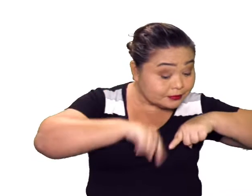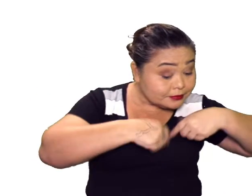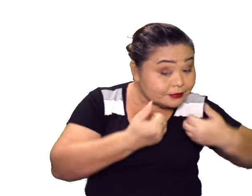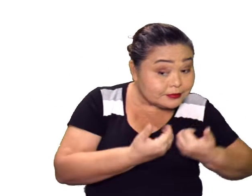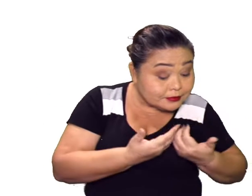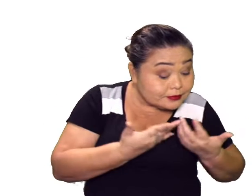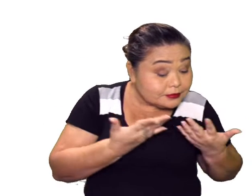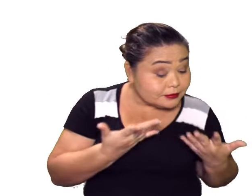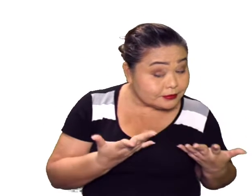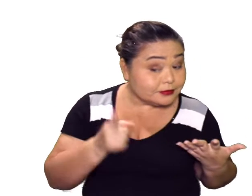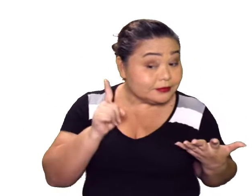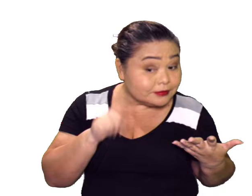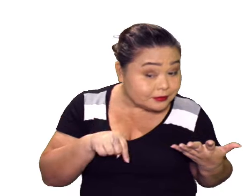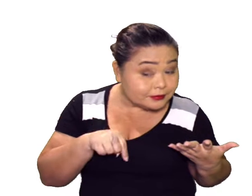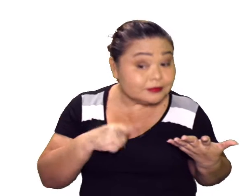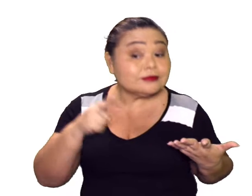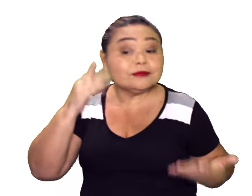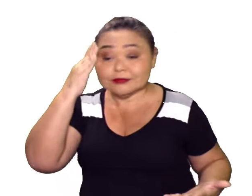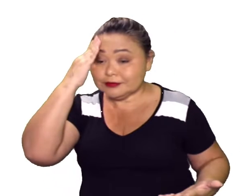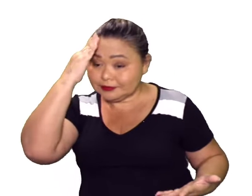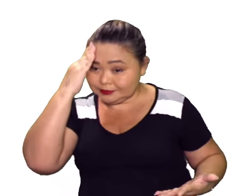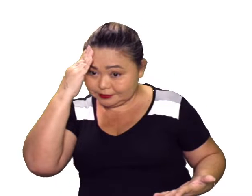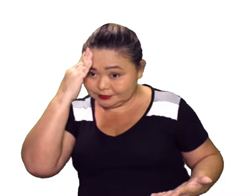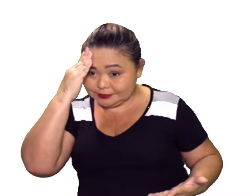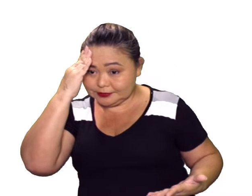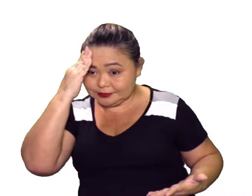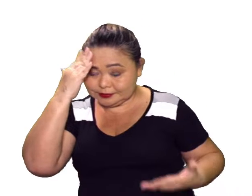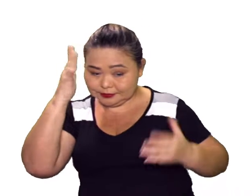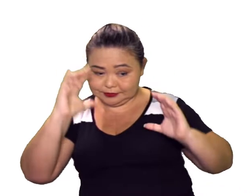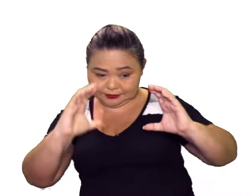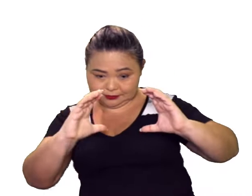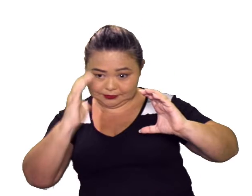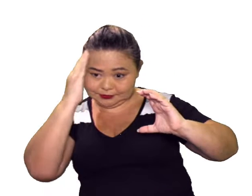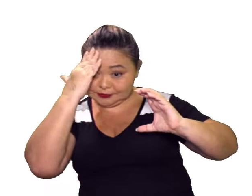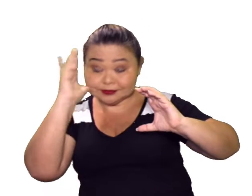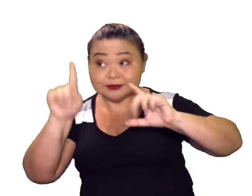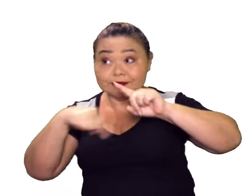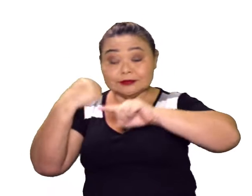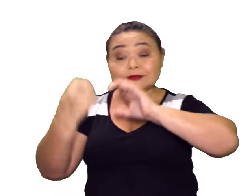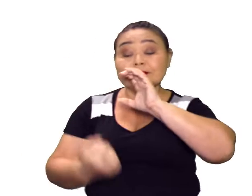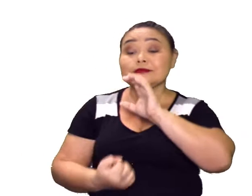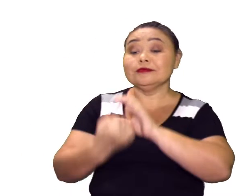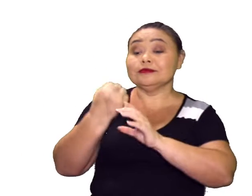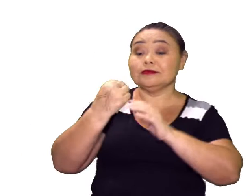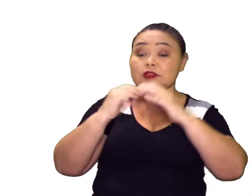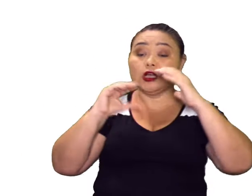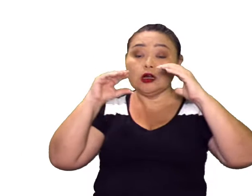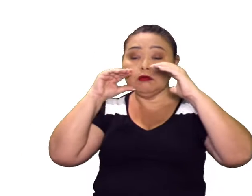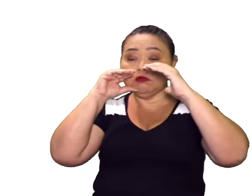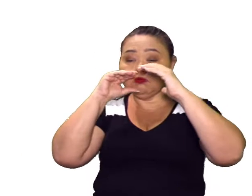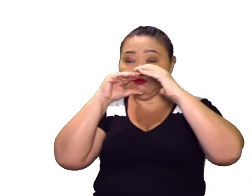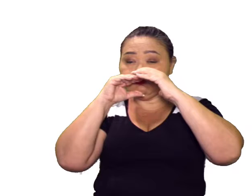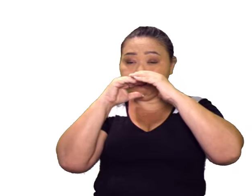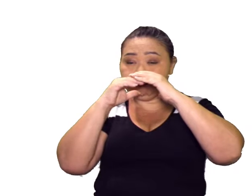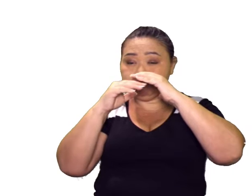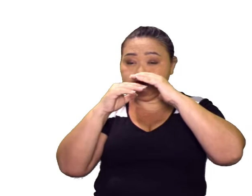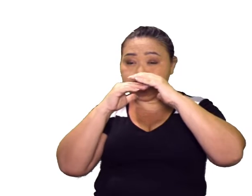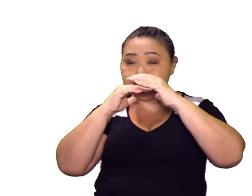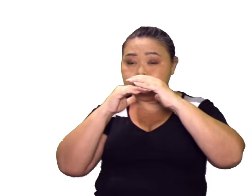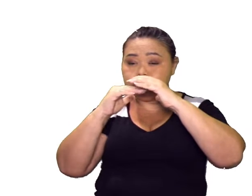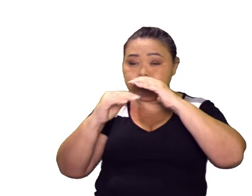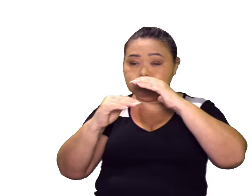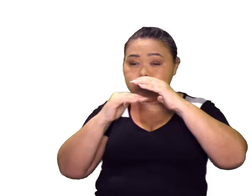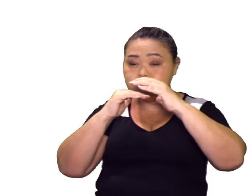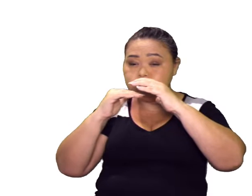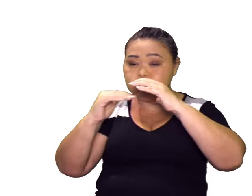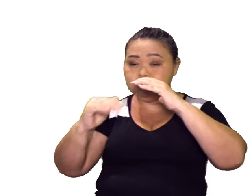Matéria-prima, exatamente, que era o pneu, que depois descobriram que a vulcanização, ou seja,